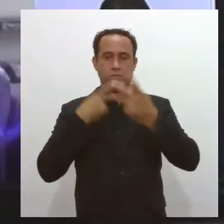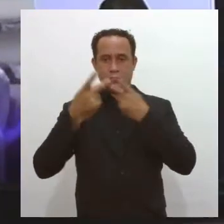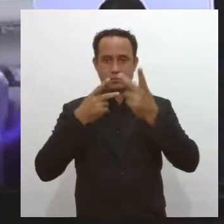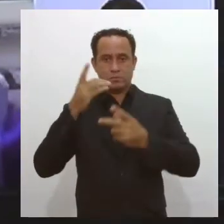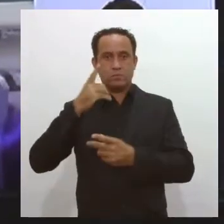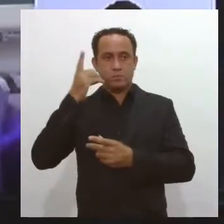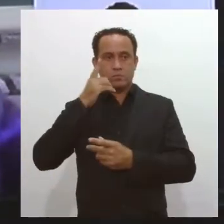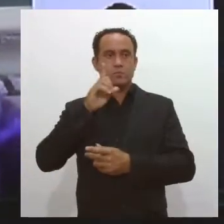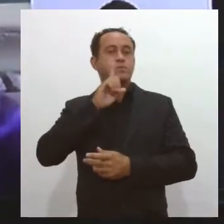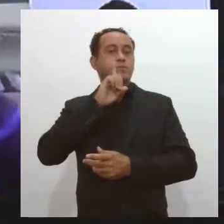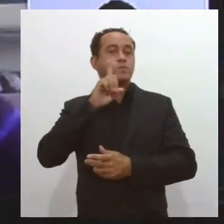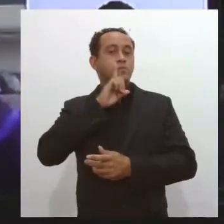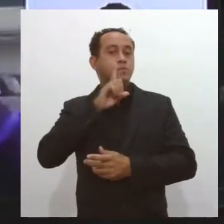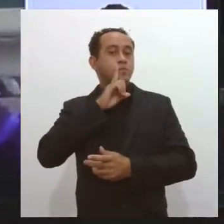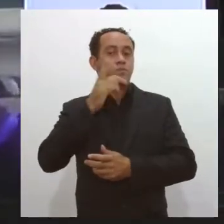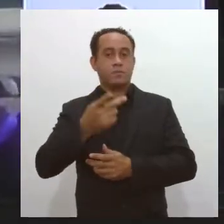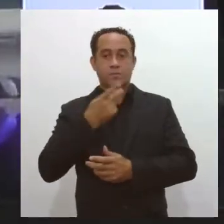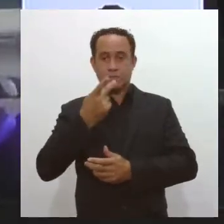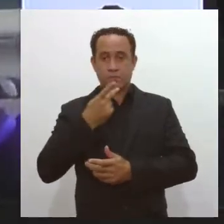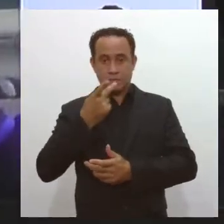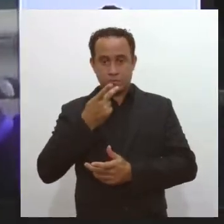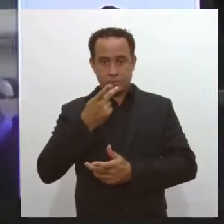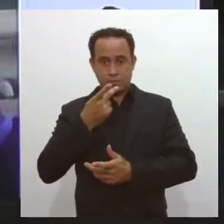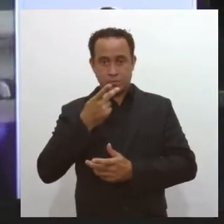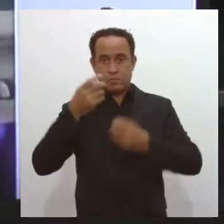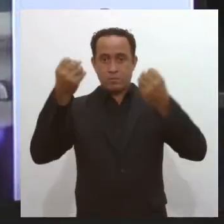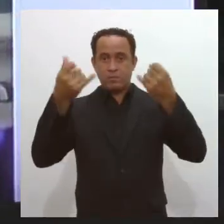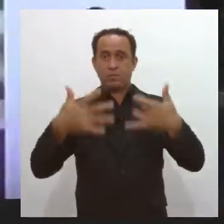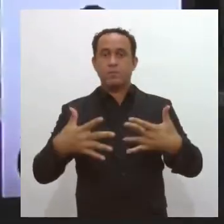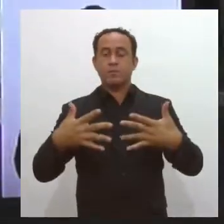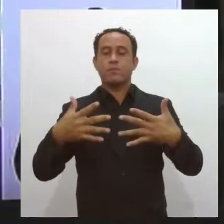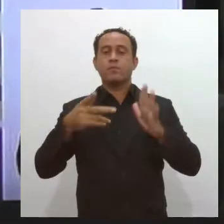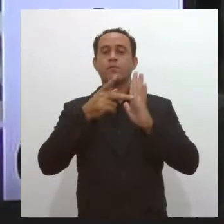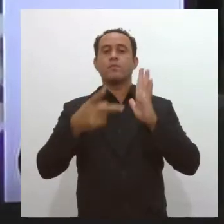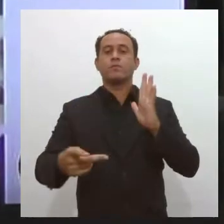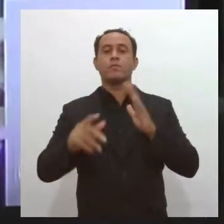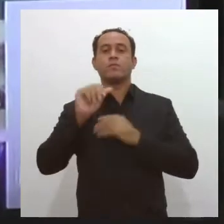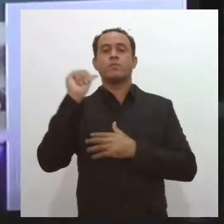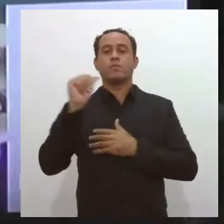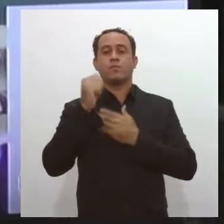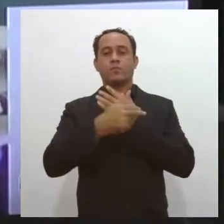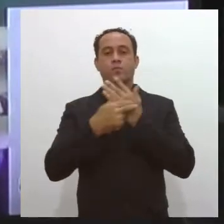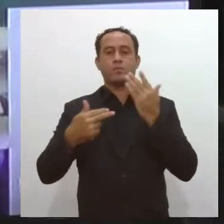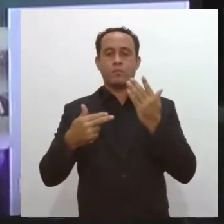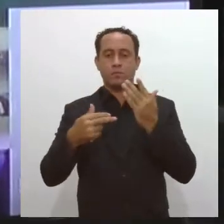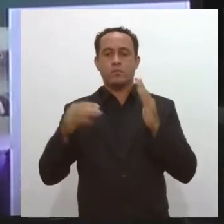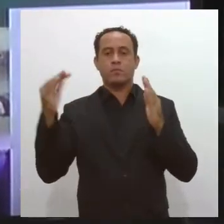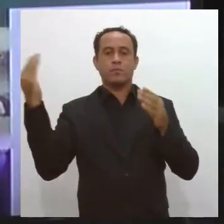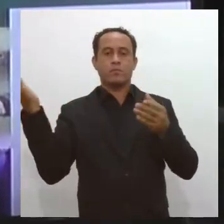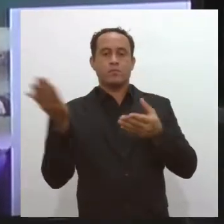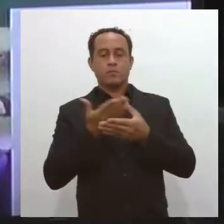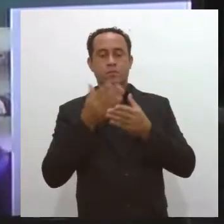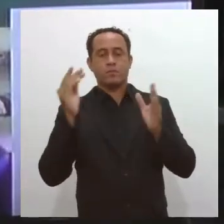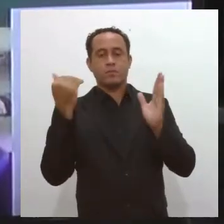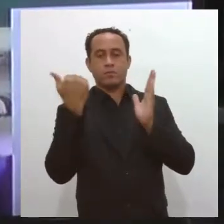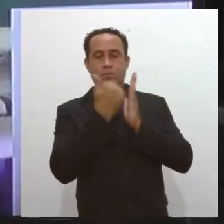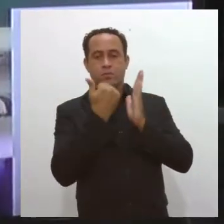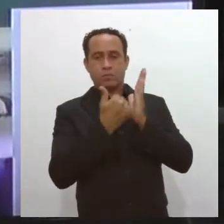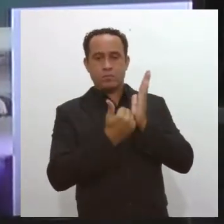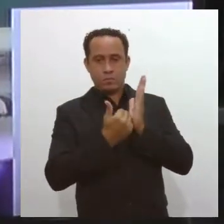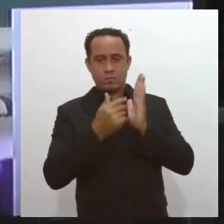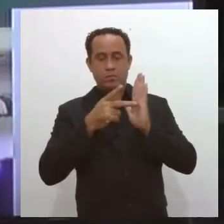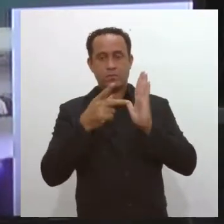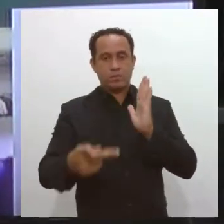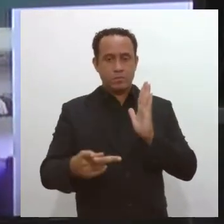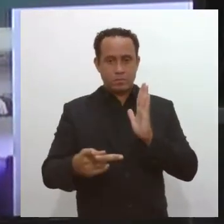Gilmar Carvalho usou a palavra para comentar sobre um projeto de sua autoria já protocolado na Casa. A proposta do